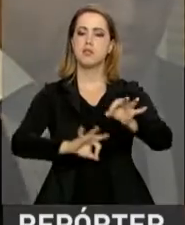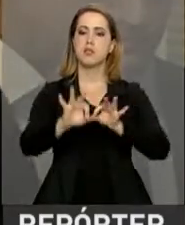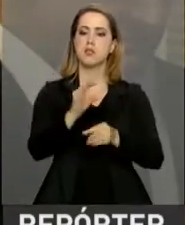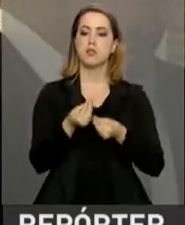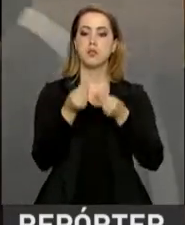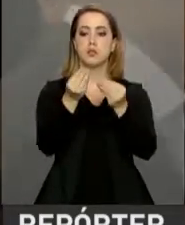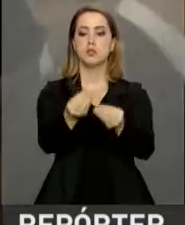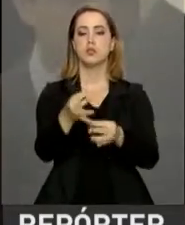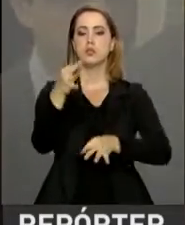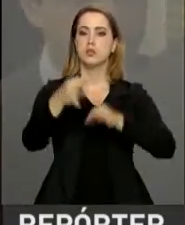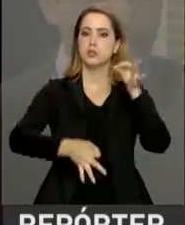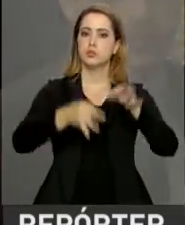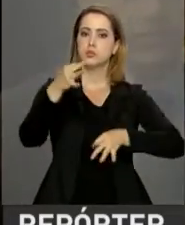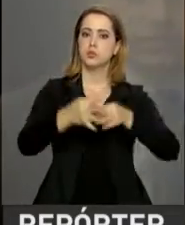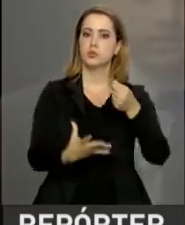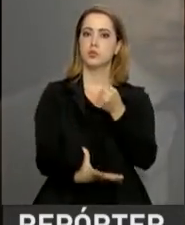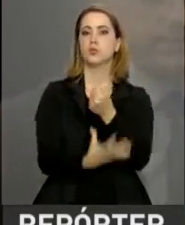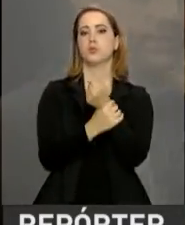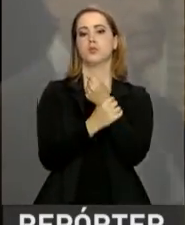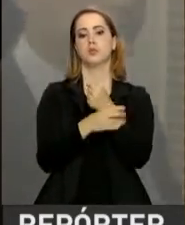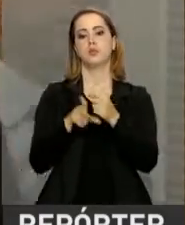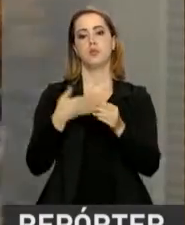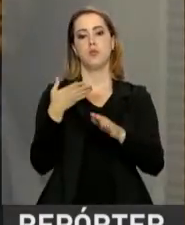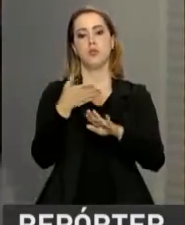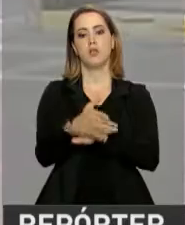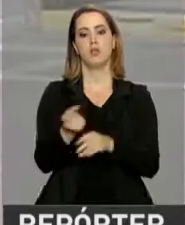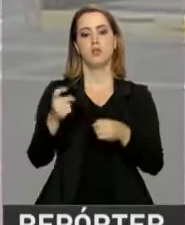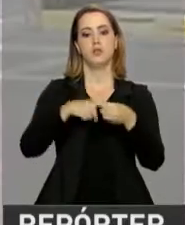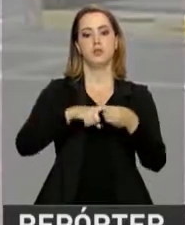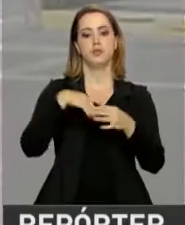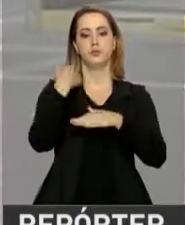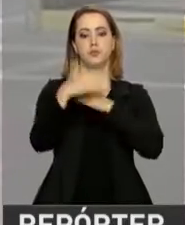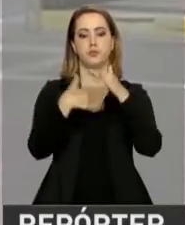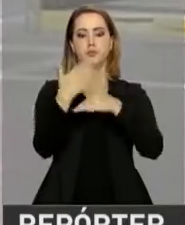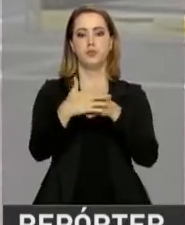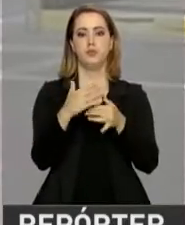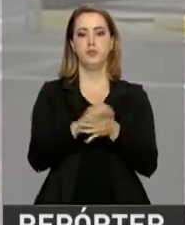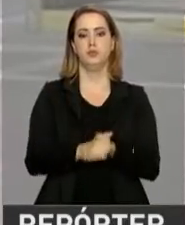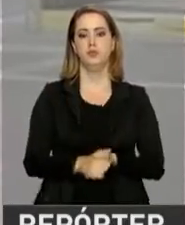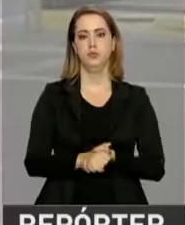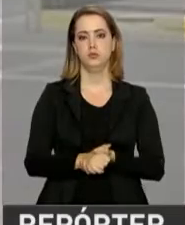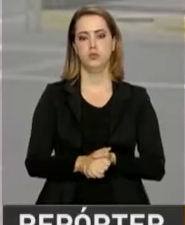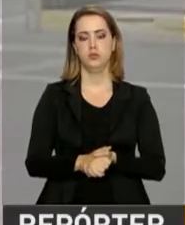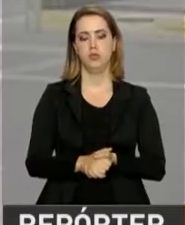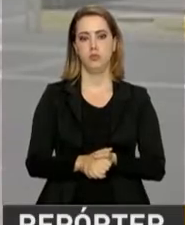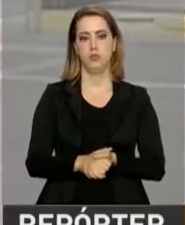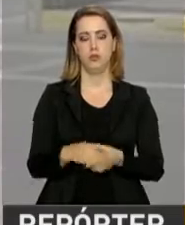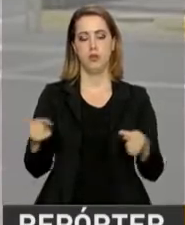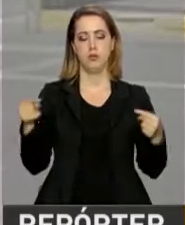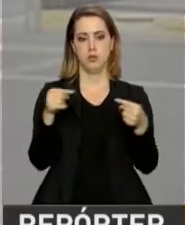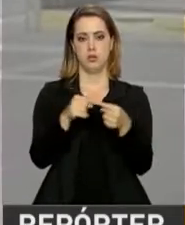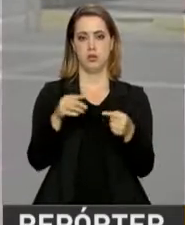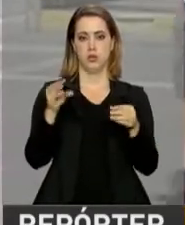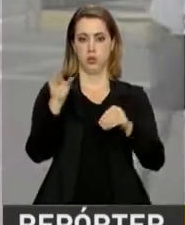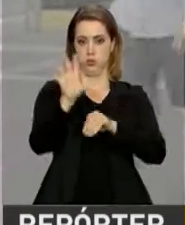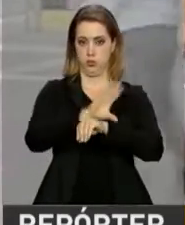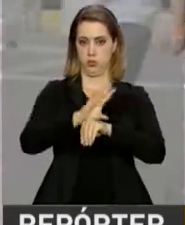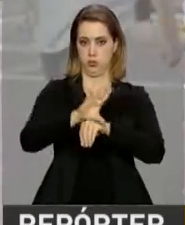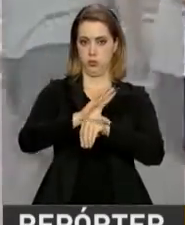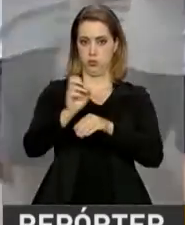e dentro dessa perspectiva que acho que o brasil vai voltar a crescer de acordo com a constituição os estados são responsáveis